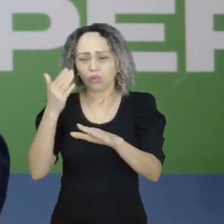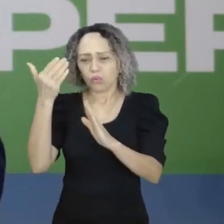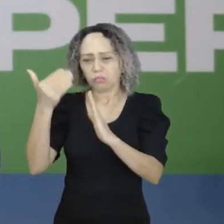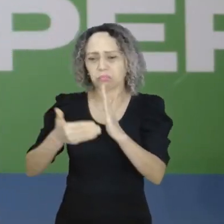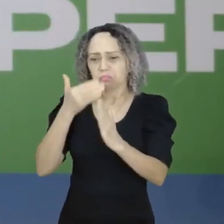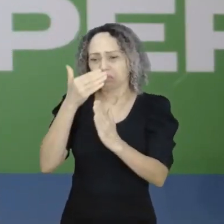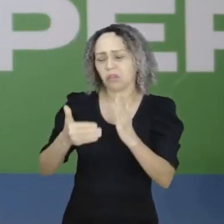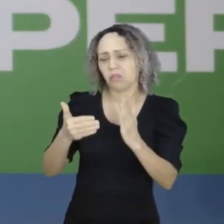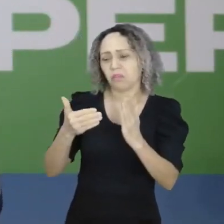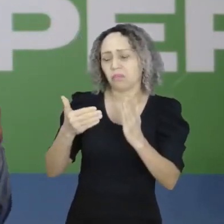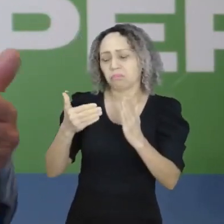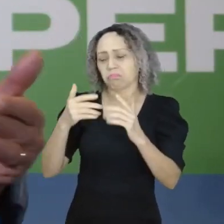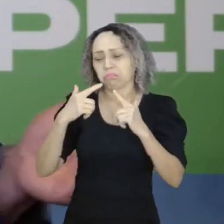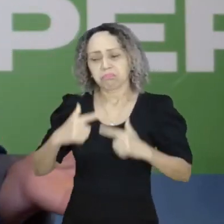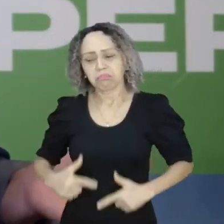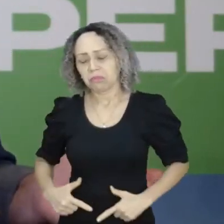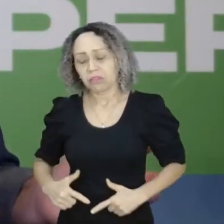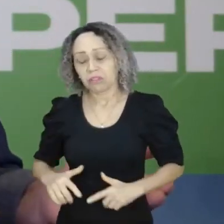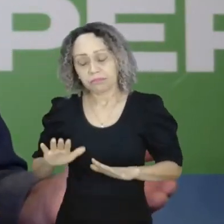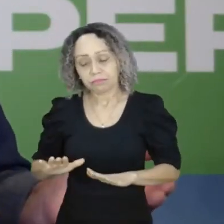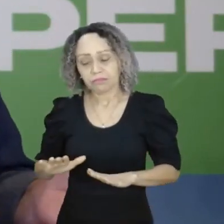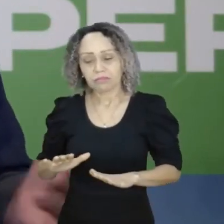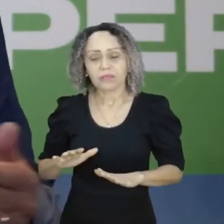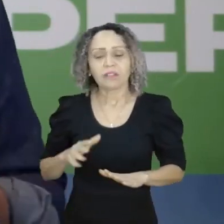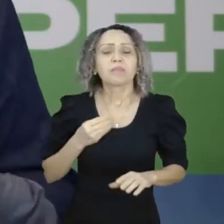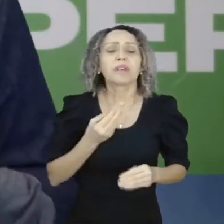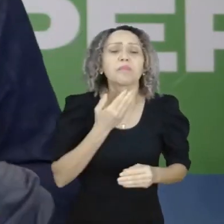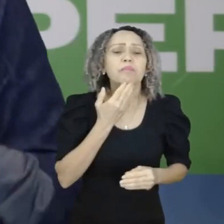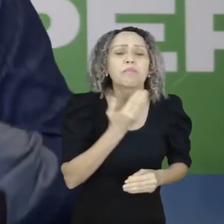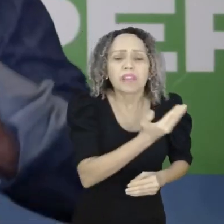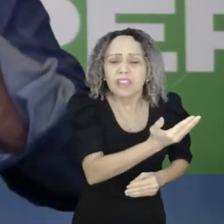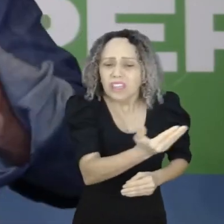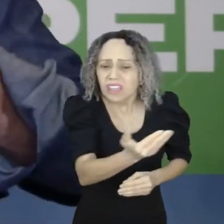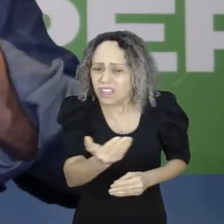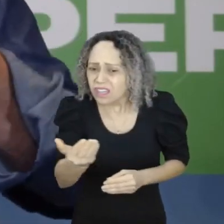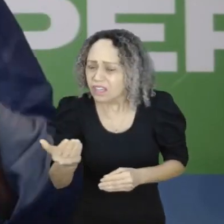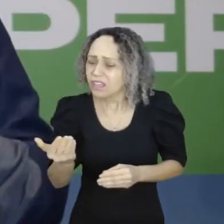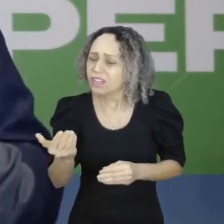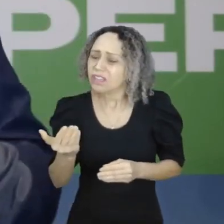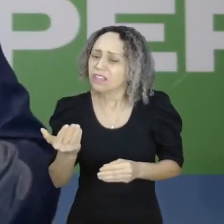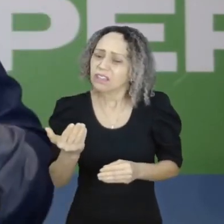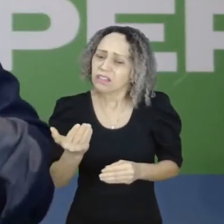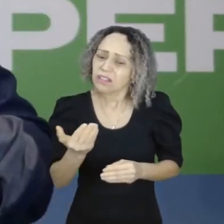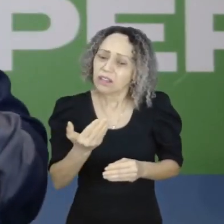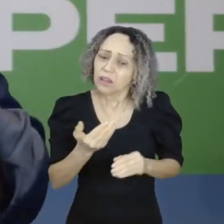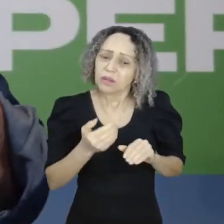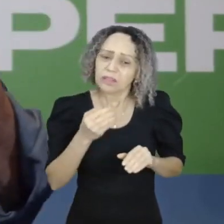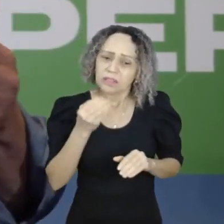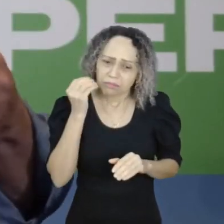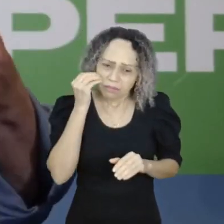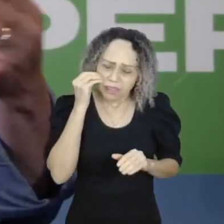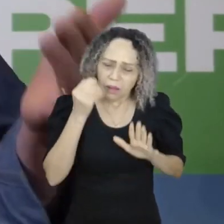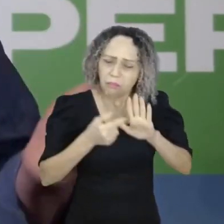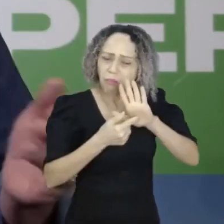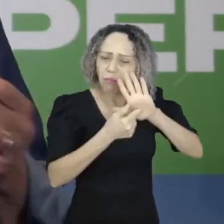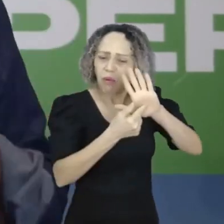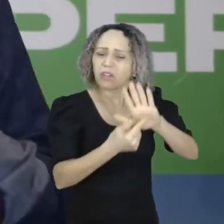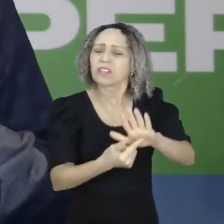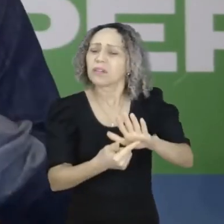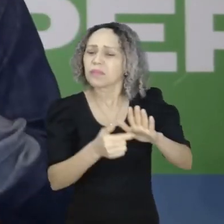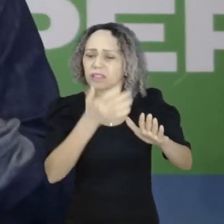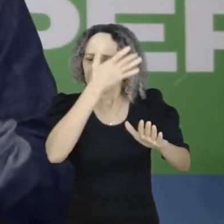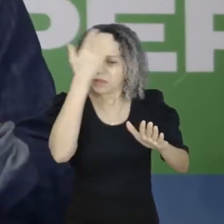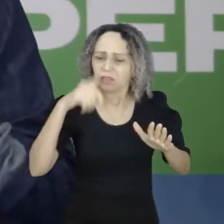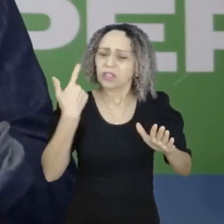que pedir o voto para essas pessoas, tentar mostrar para essas pessoas o que nós oferecemos